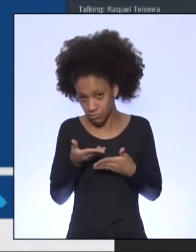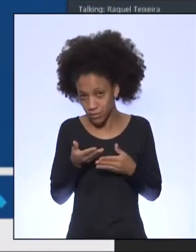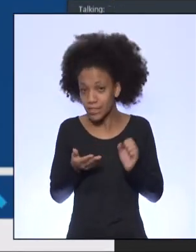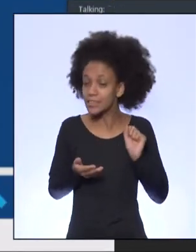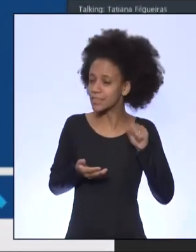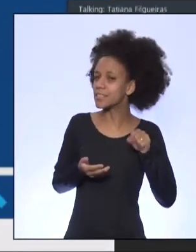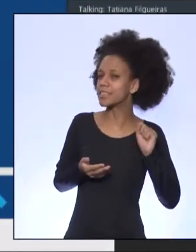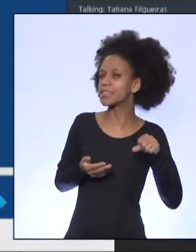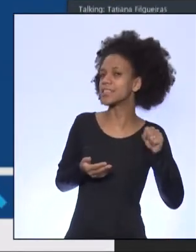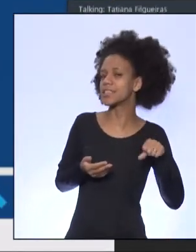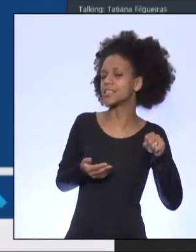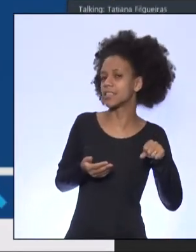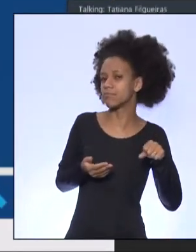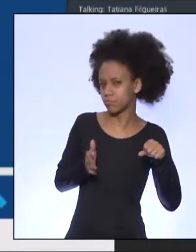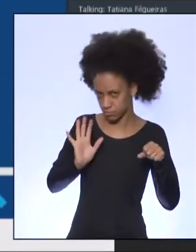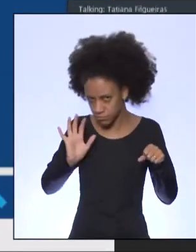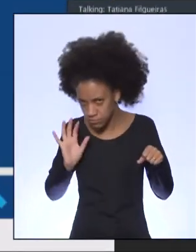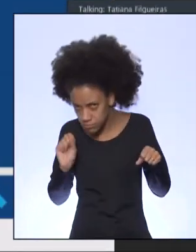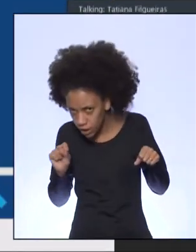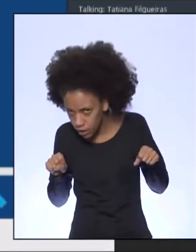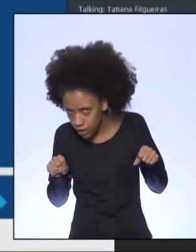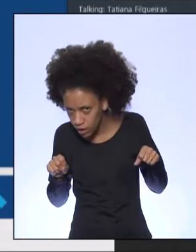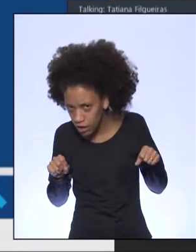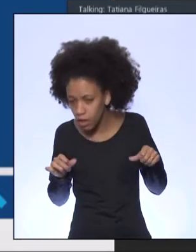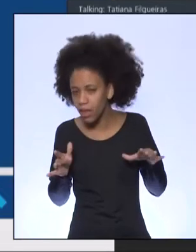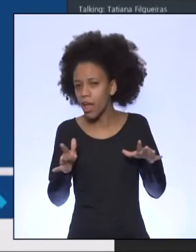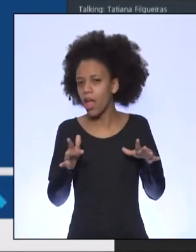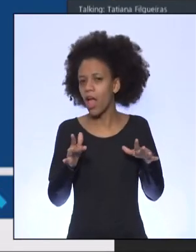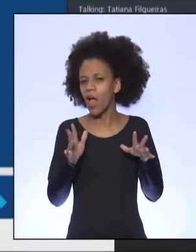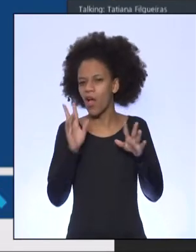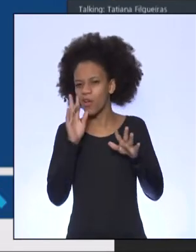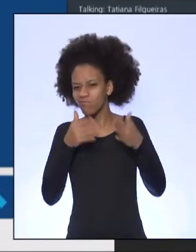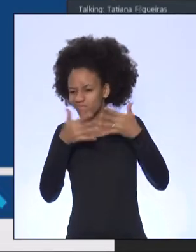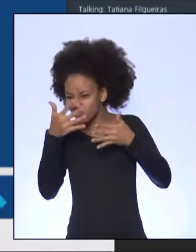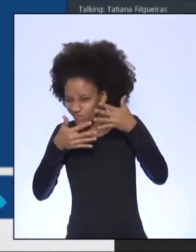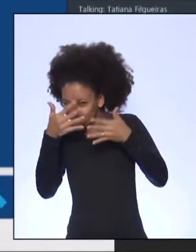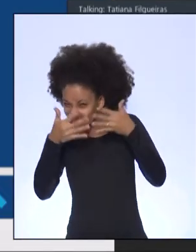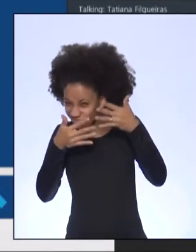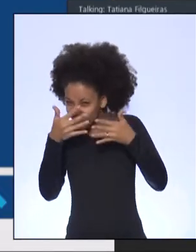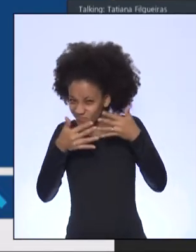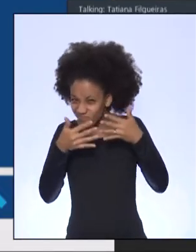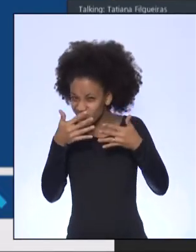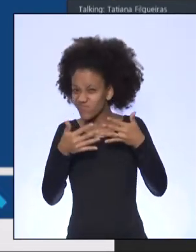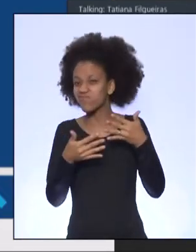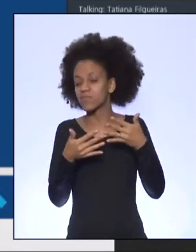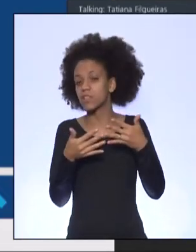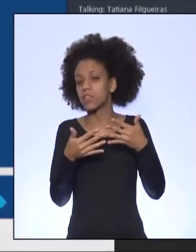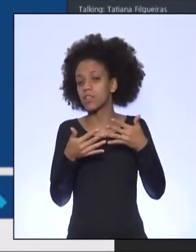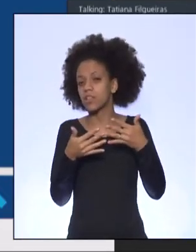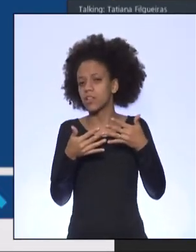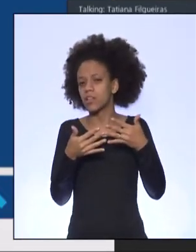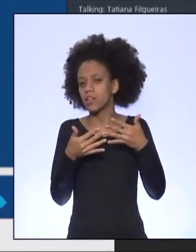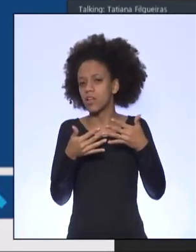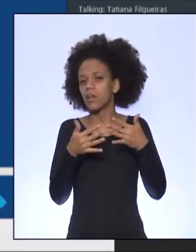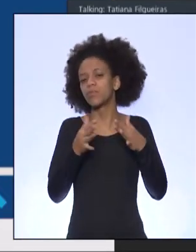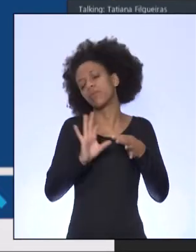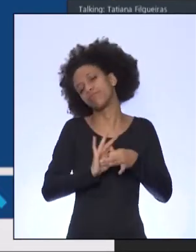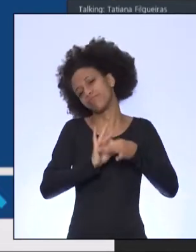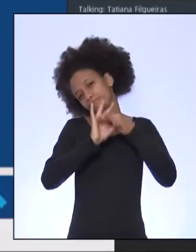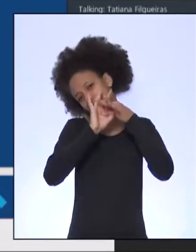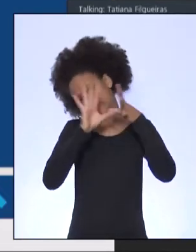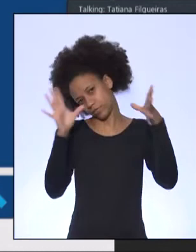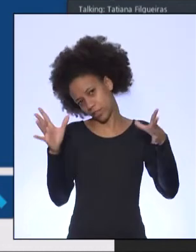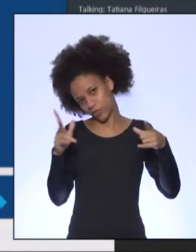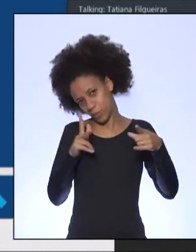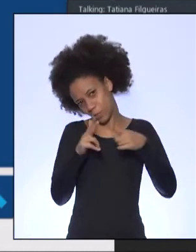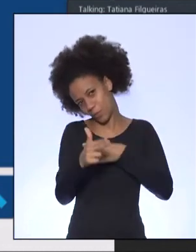Tá. Tá? Agora eu não enxergo mais vocês. Raquel, fique à vontade de me